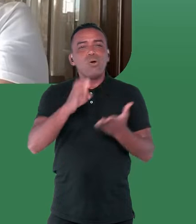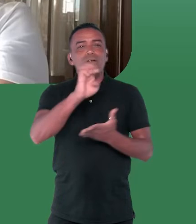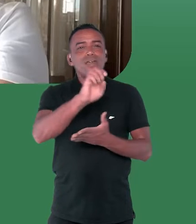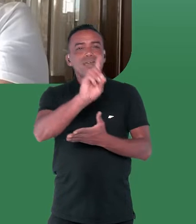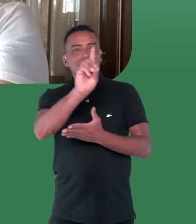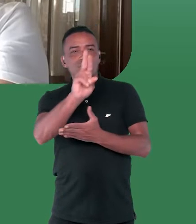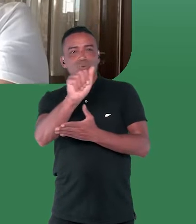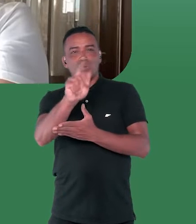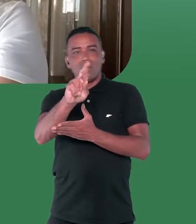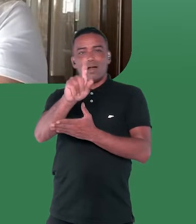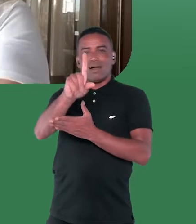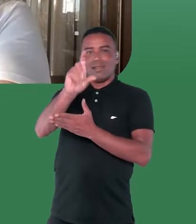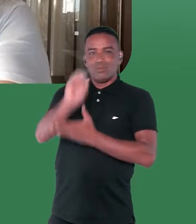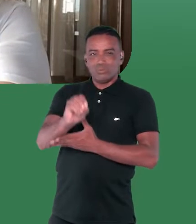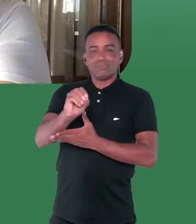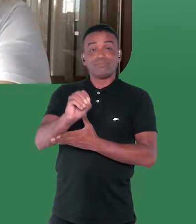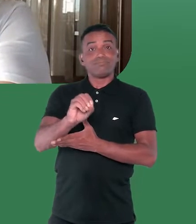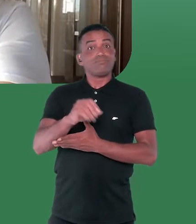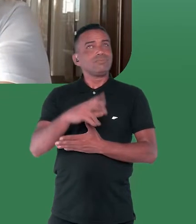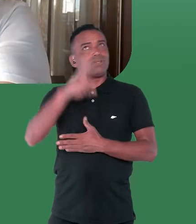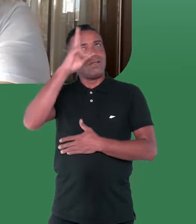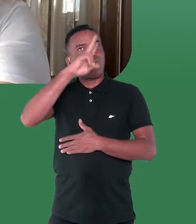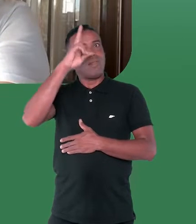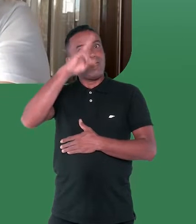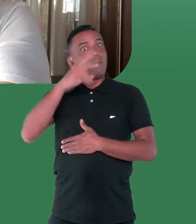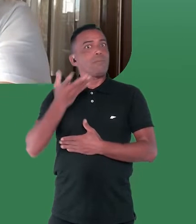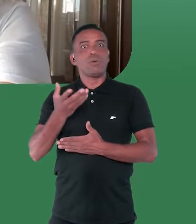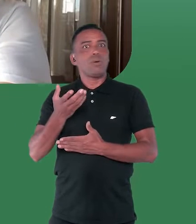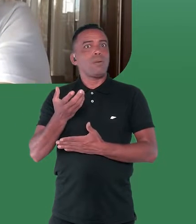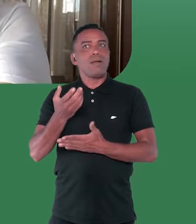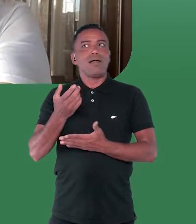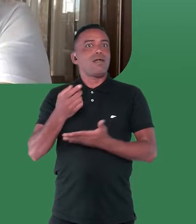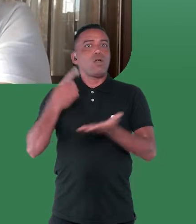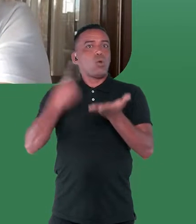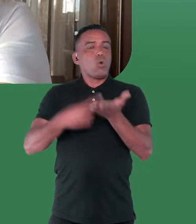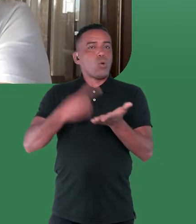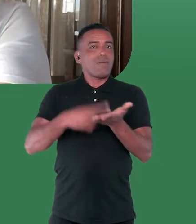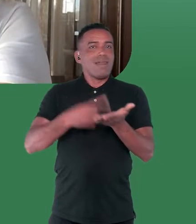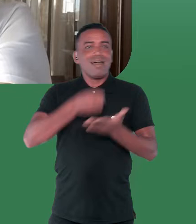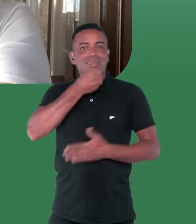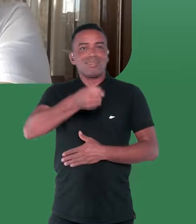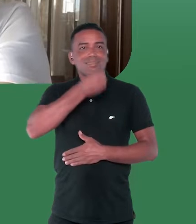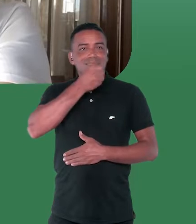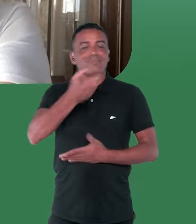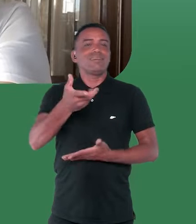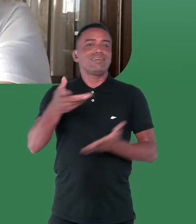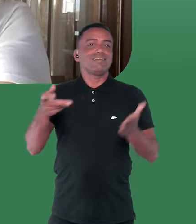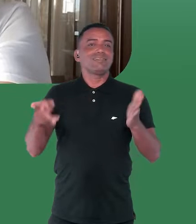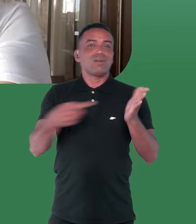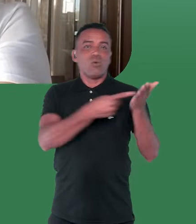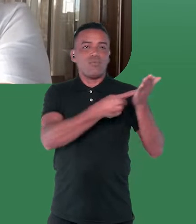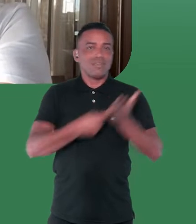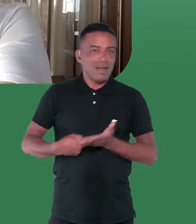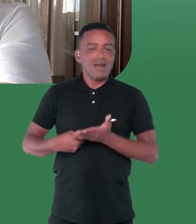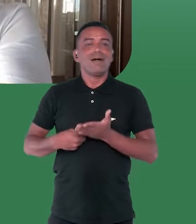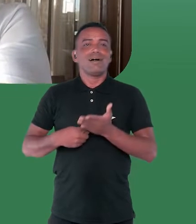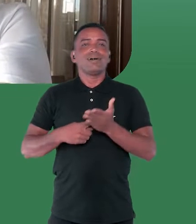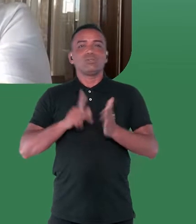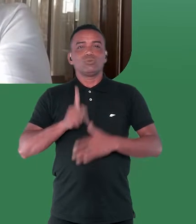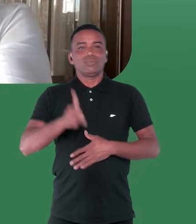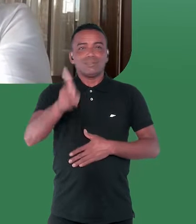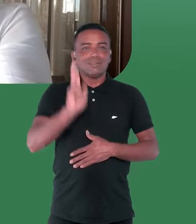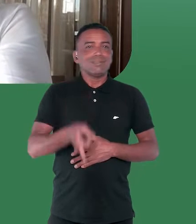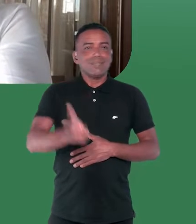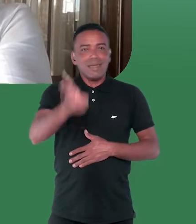Que bom, Eduardo. Eu mesmo lembro de marcar algumas entrevistas dos convidados aqui de Sempre um Papo, a gente tentar